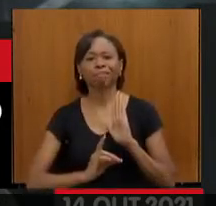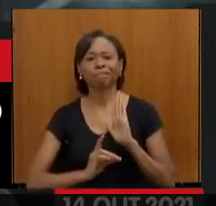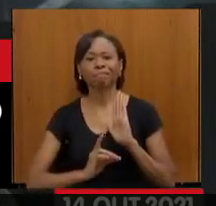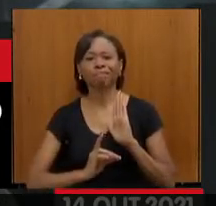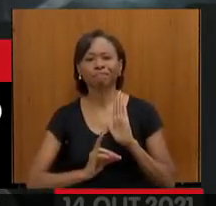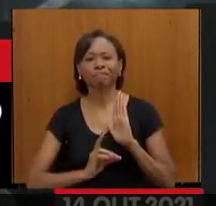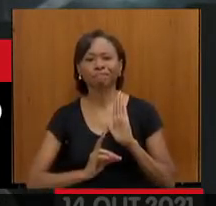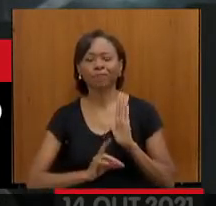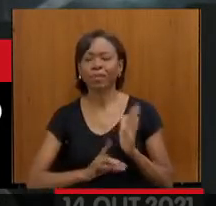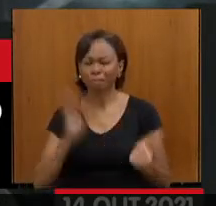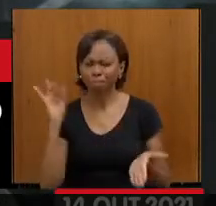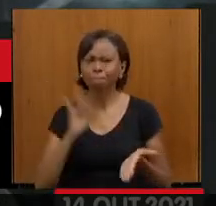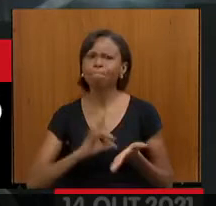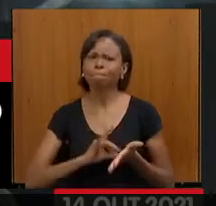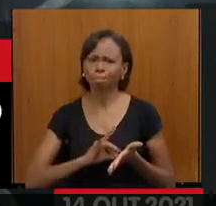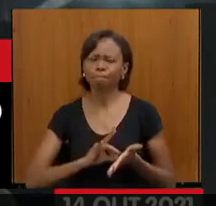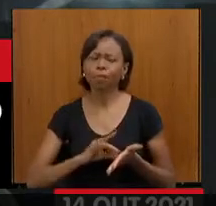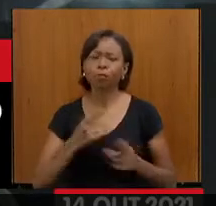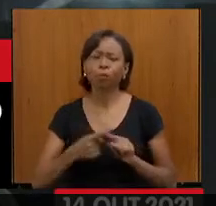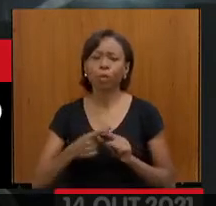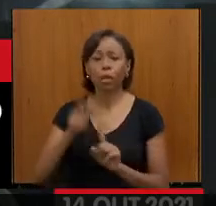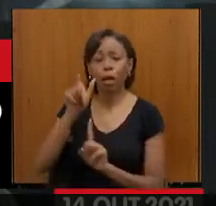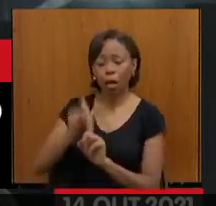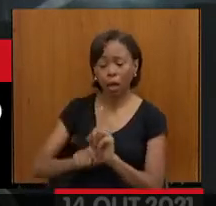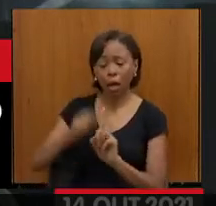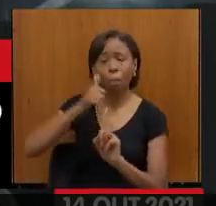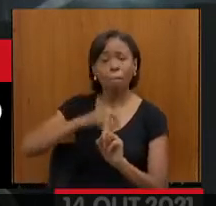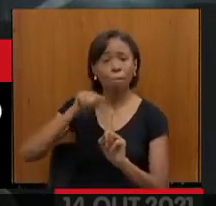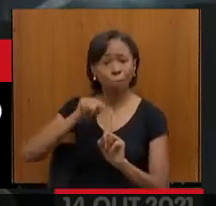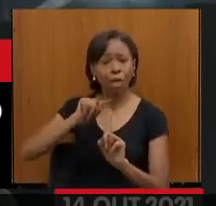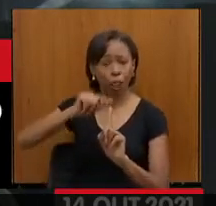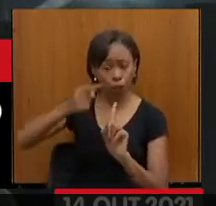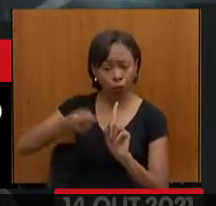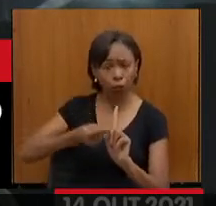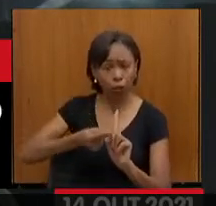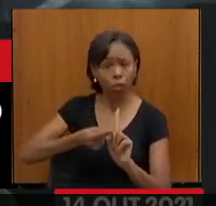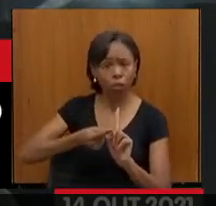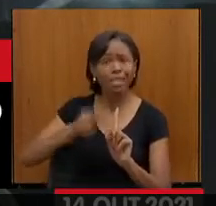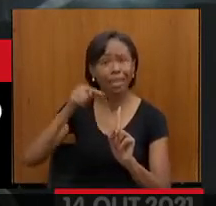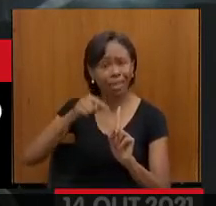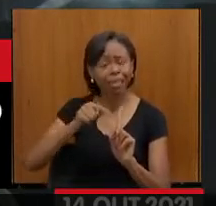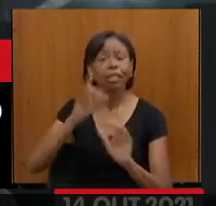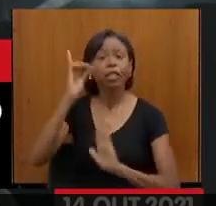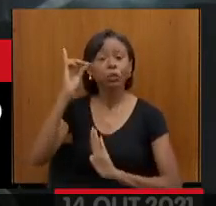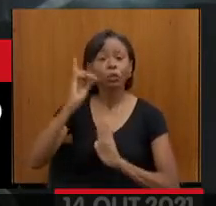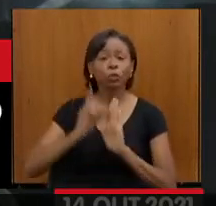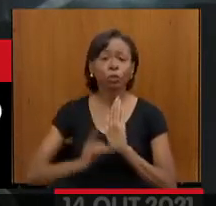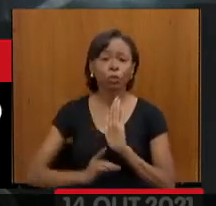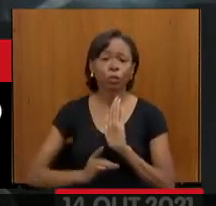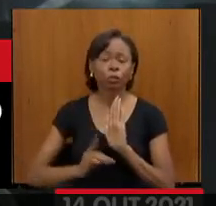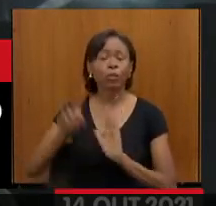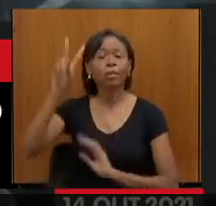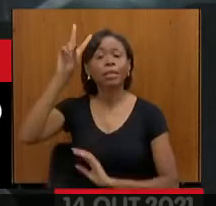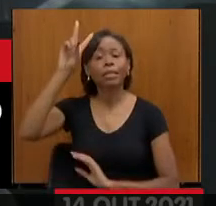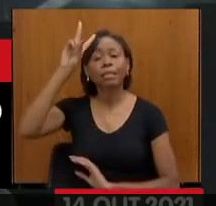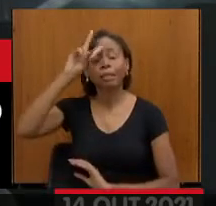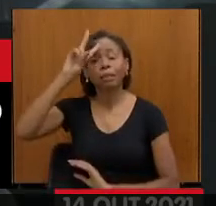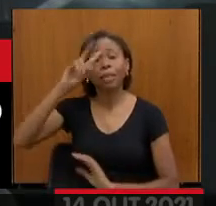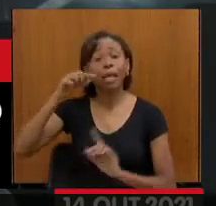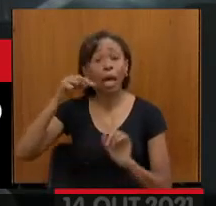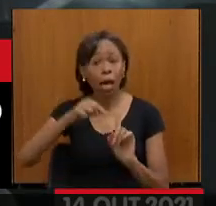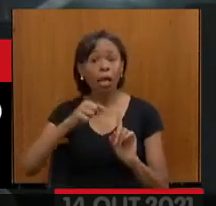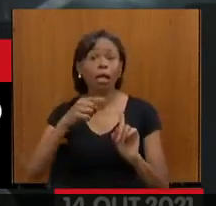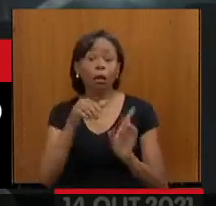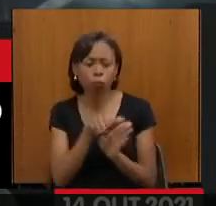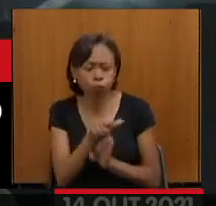mulher, né, a gestante, a puérpera, ela tem o direito de lembrar, de saber que o